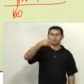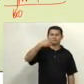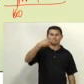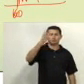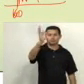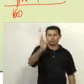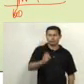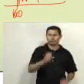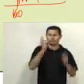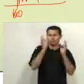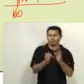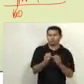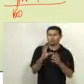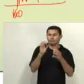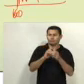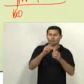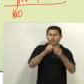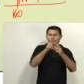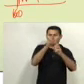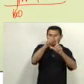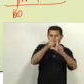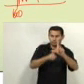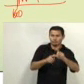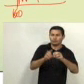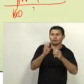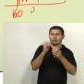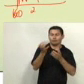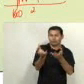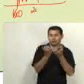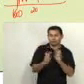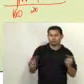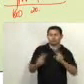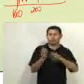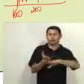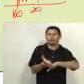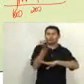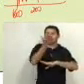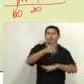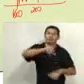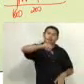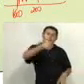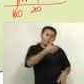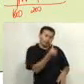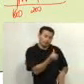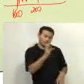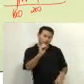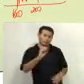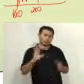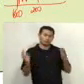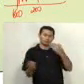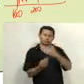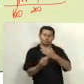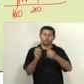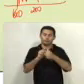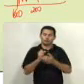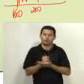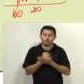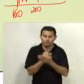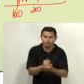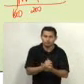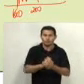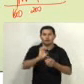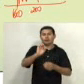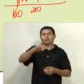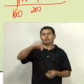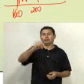47,77% corresponde justamente a essa área rasurada, só que como eu quero valores acima de 160, é uma questão complementar que eu fiz em cima do